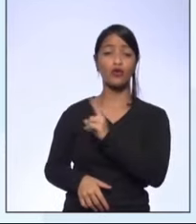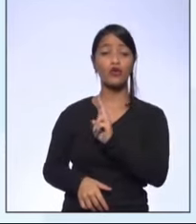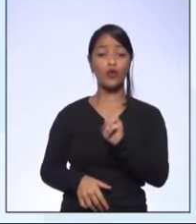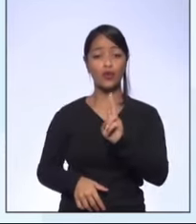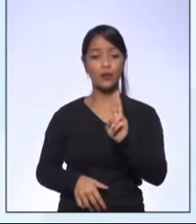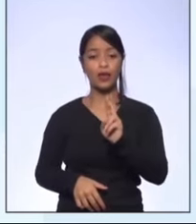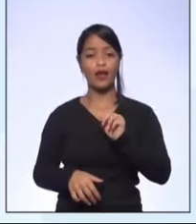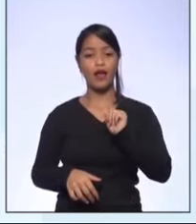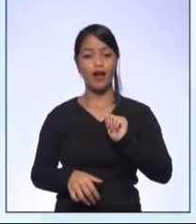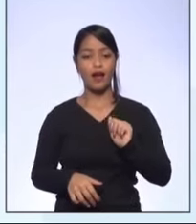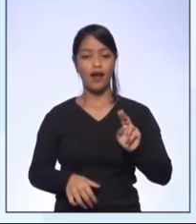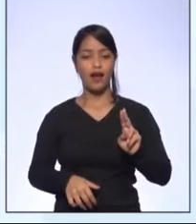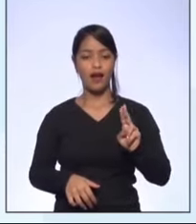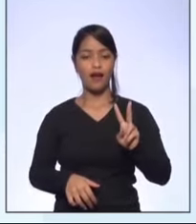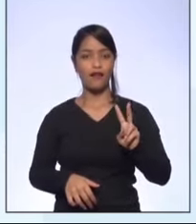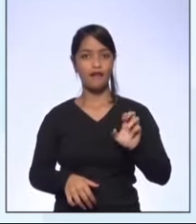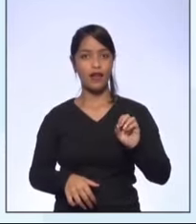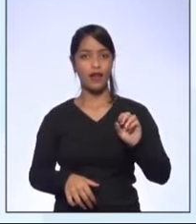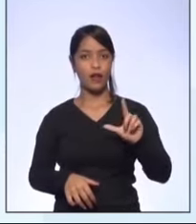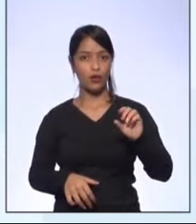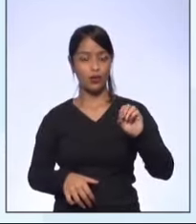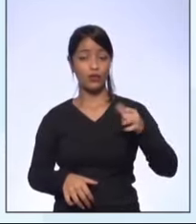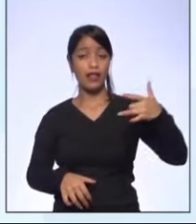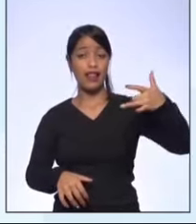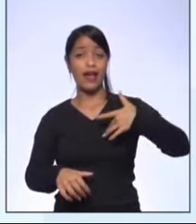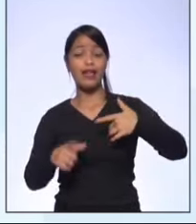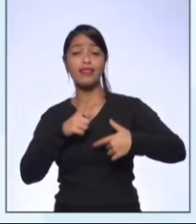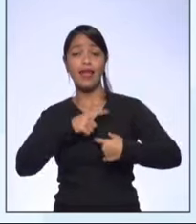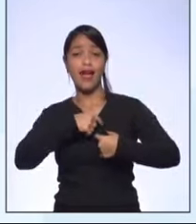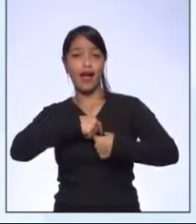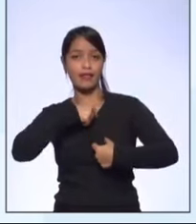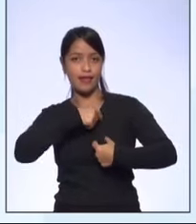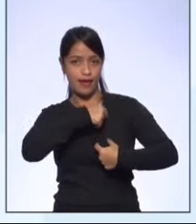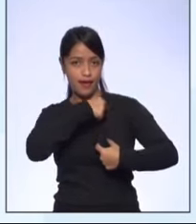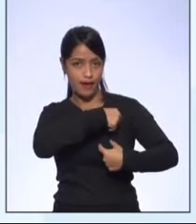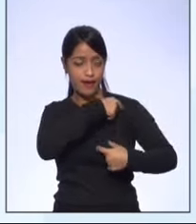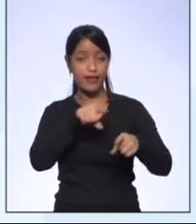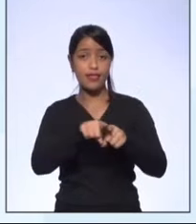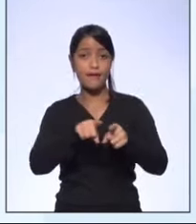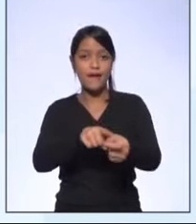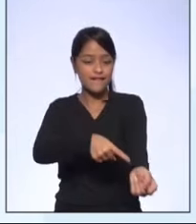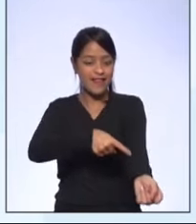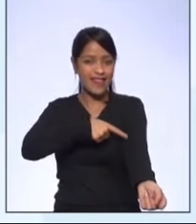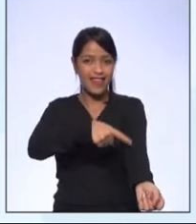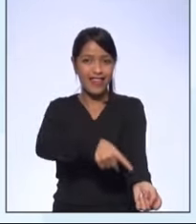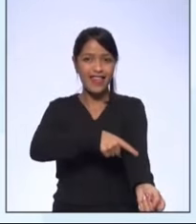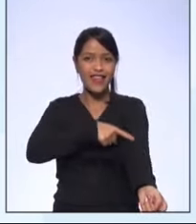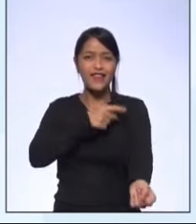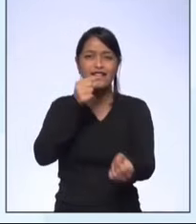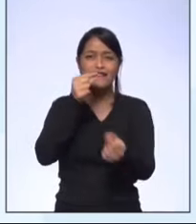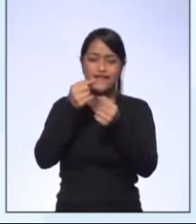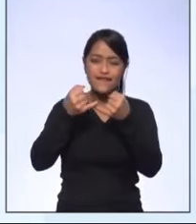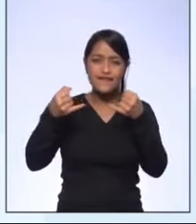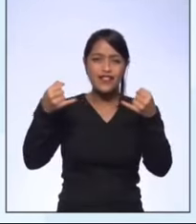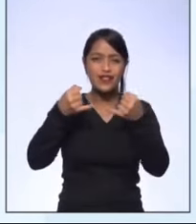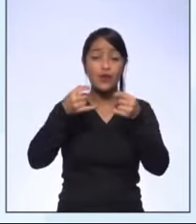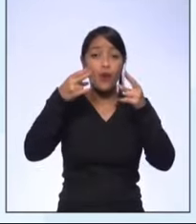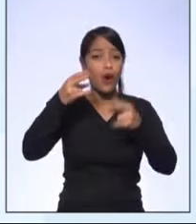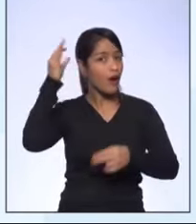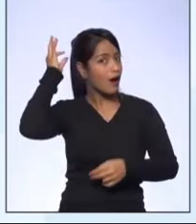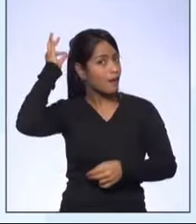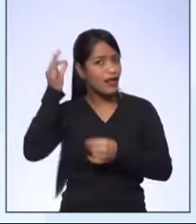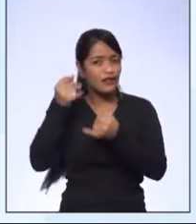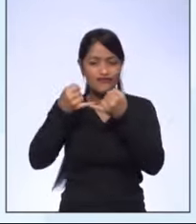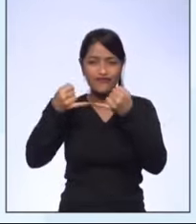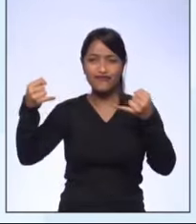passam artérias e veias bem fininhas, que a gente chama de capilares, que são tão finas quanto um fio de cabelo. E é aí que